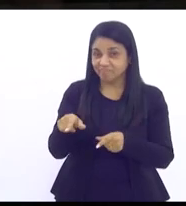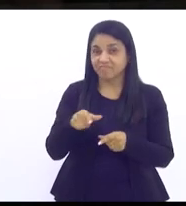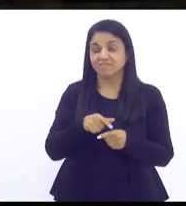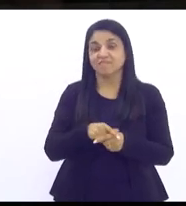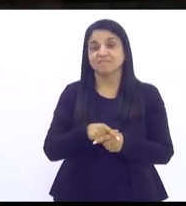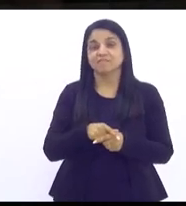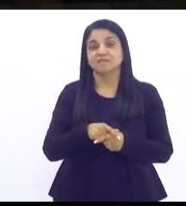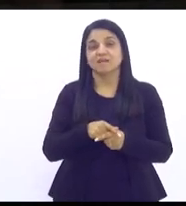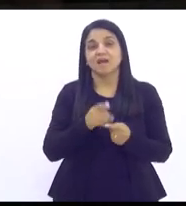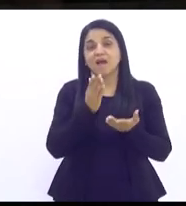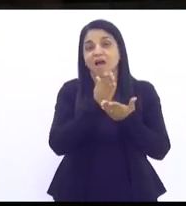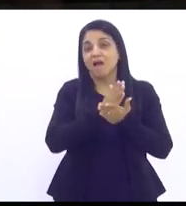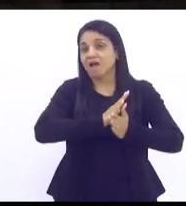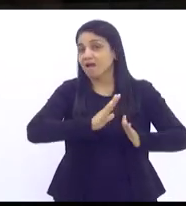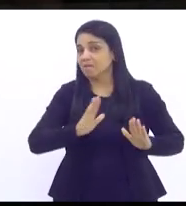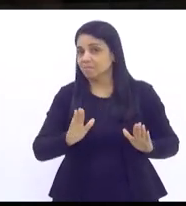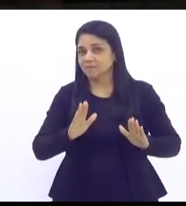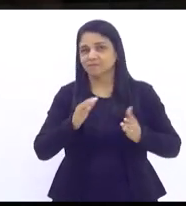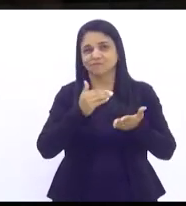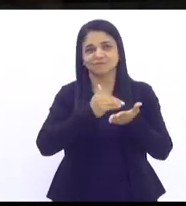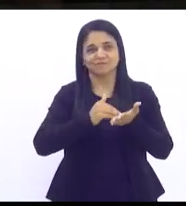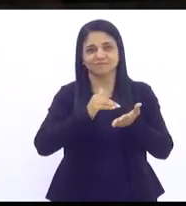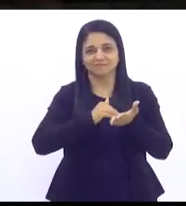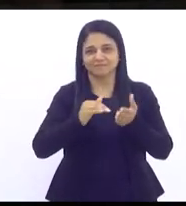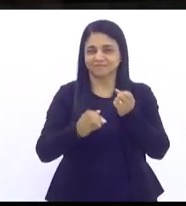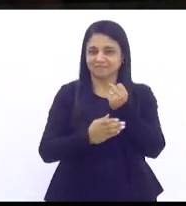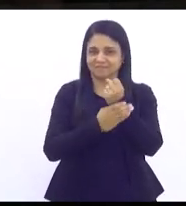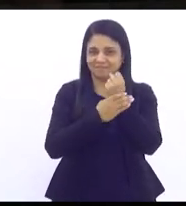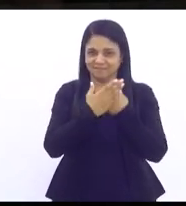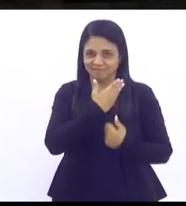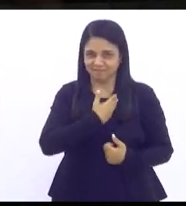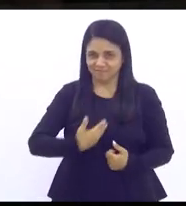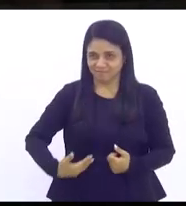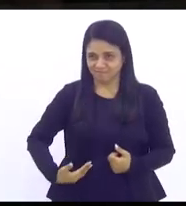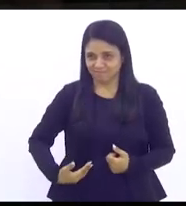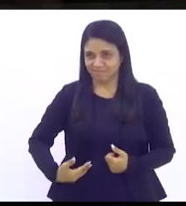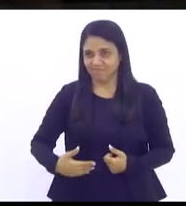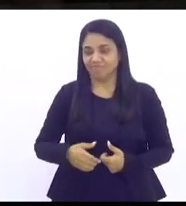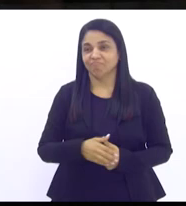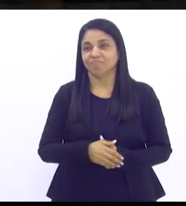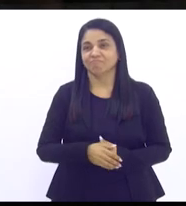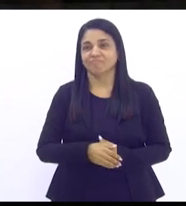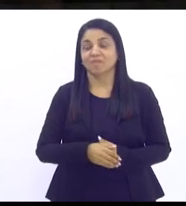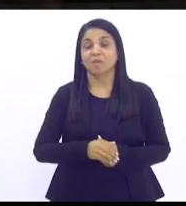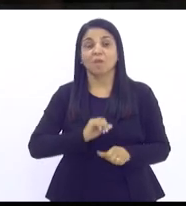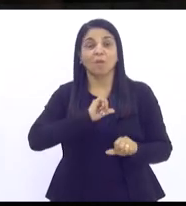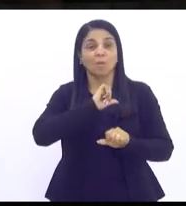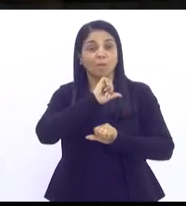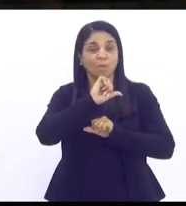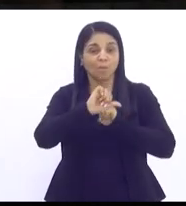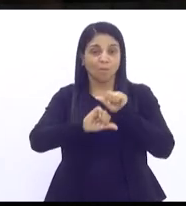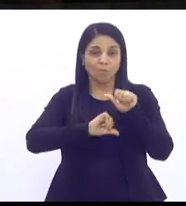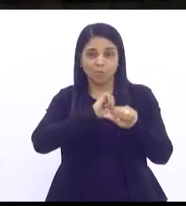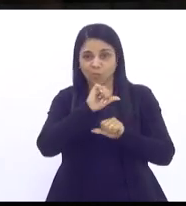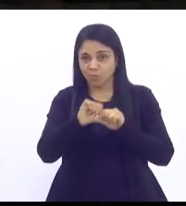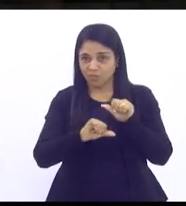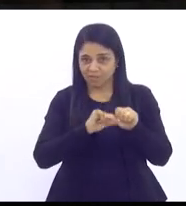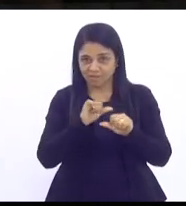extinguindo a Secretaria de Segurança, isto é, mudando,